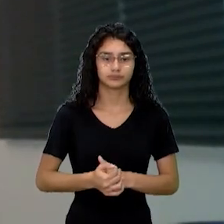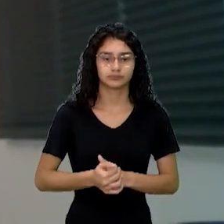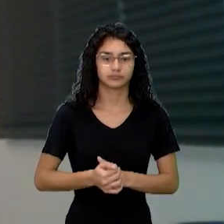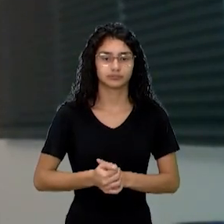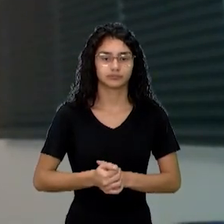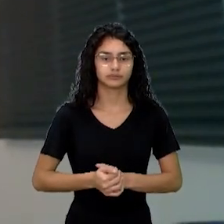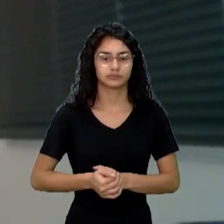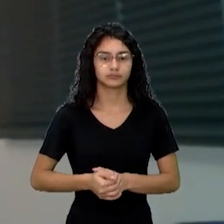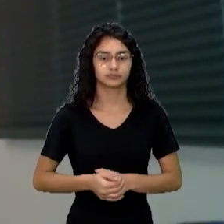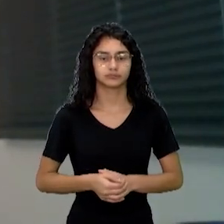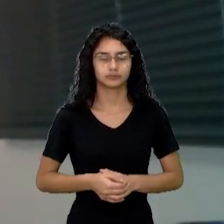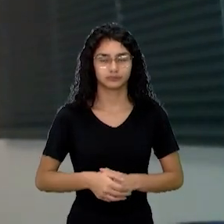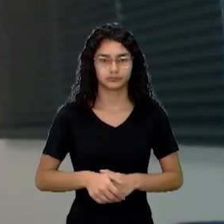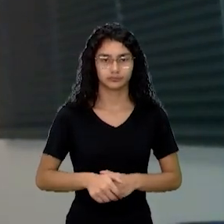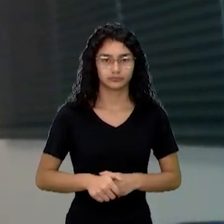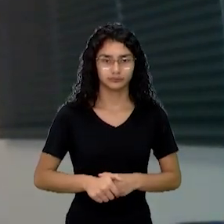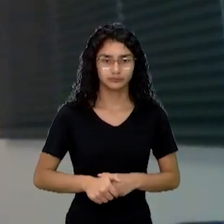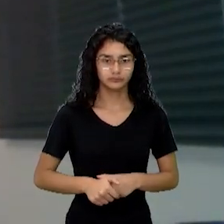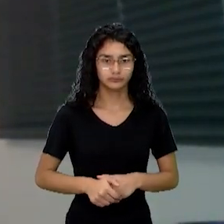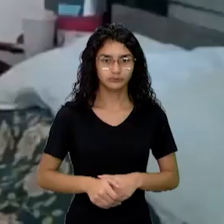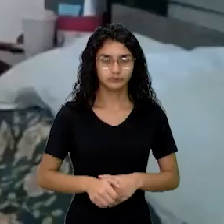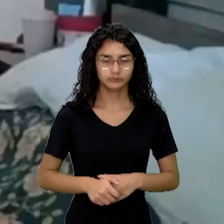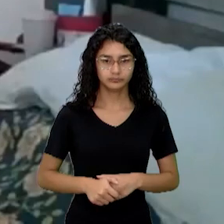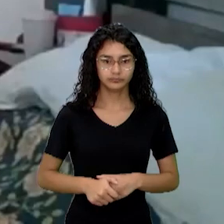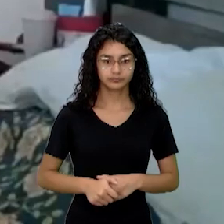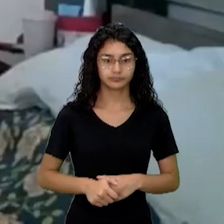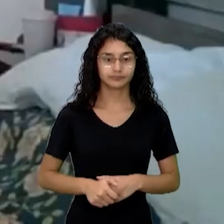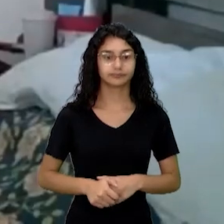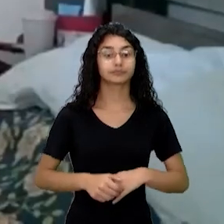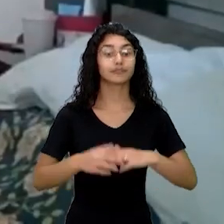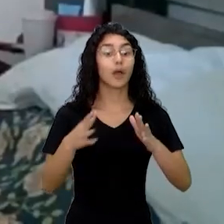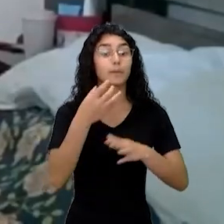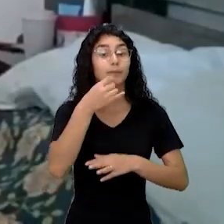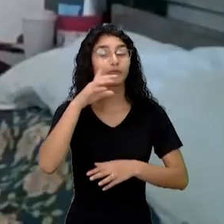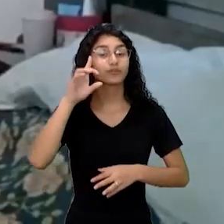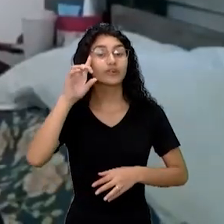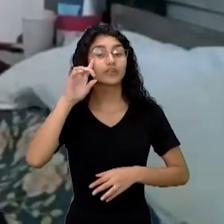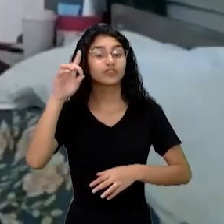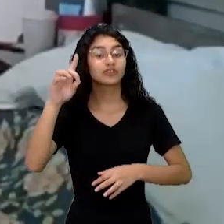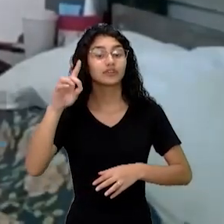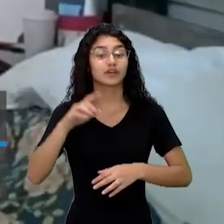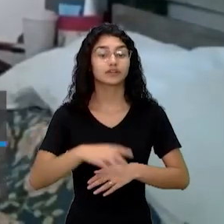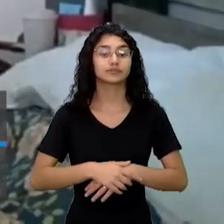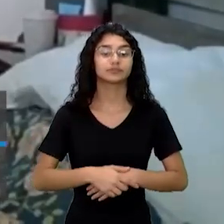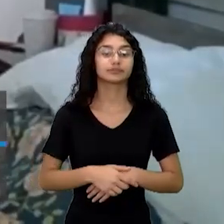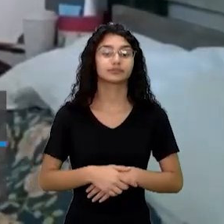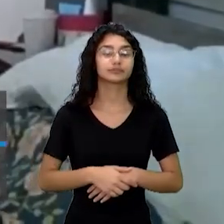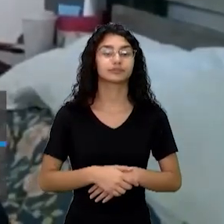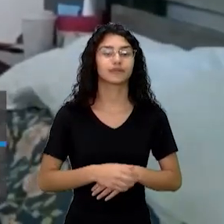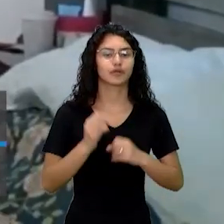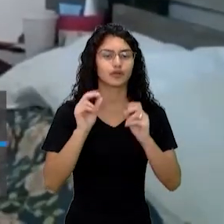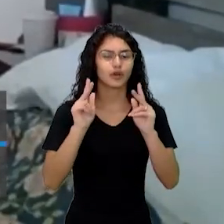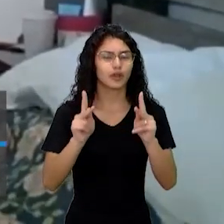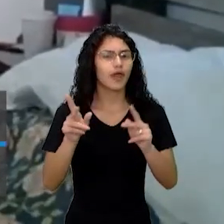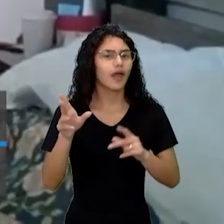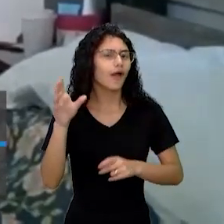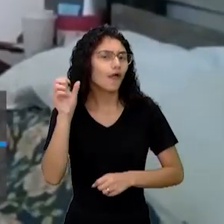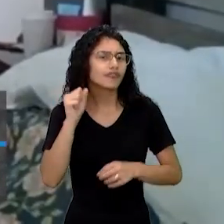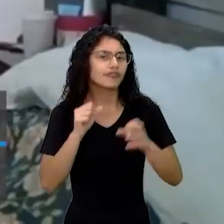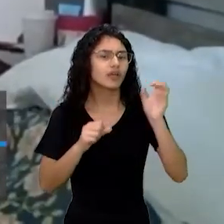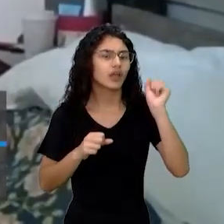A palavra é com você, Robson. Bom, pessoal, bom dia. Tá tudo ok aí, me